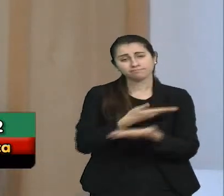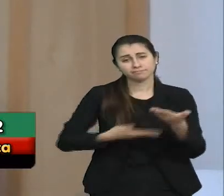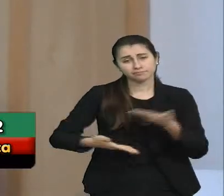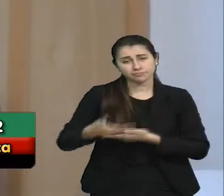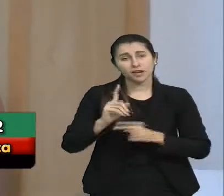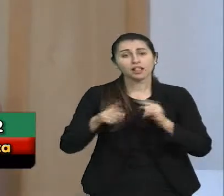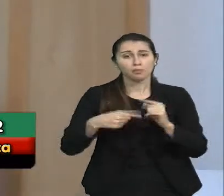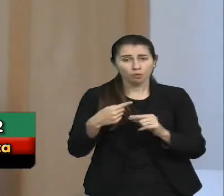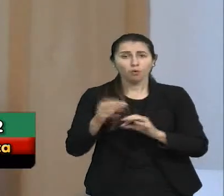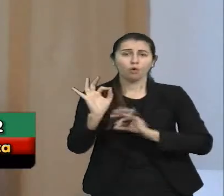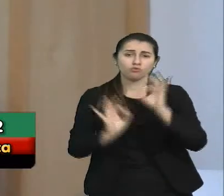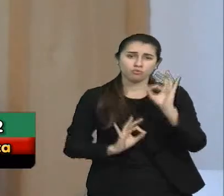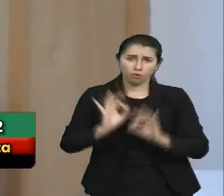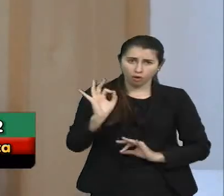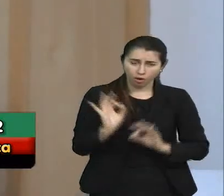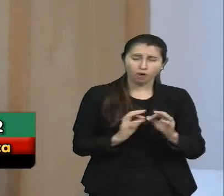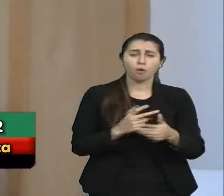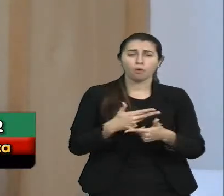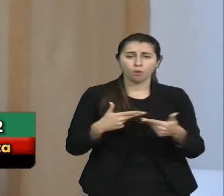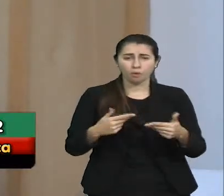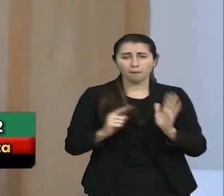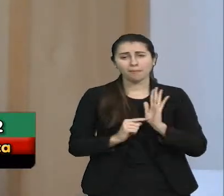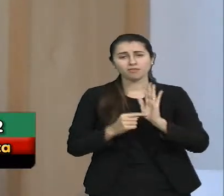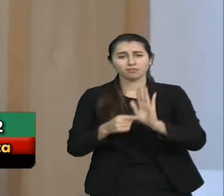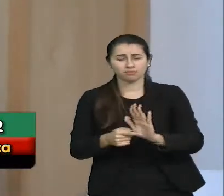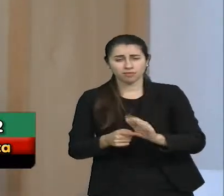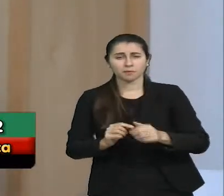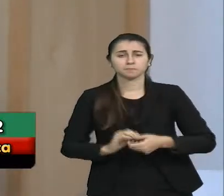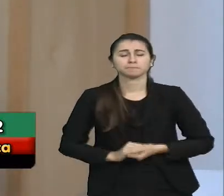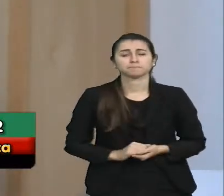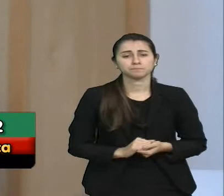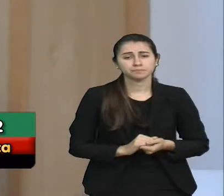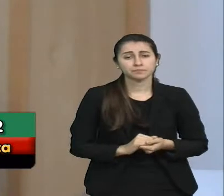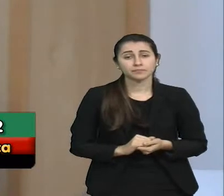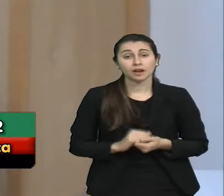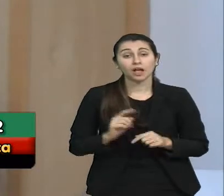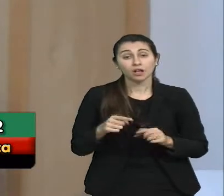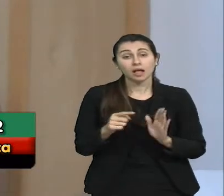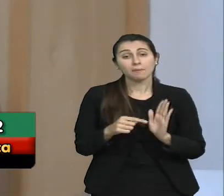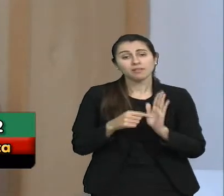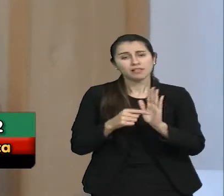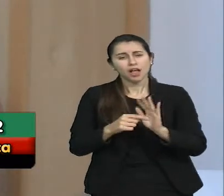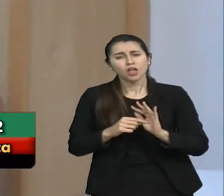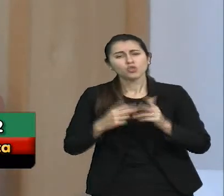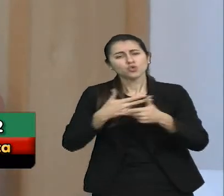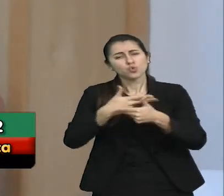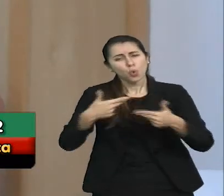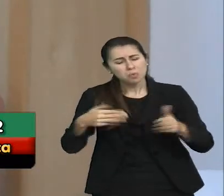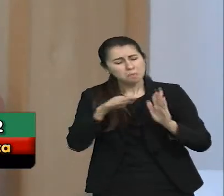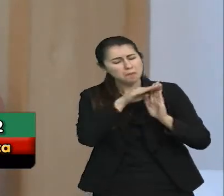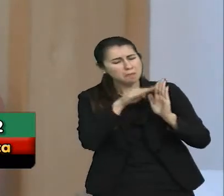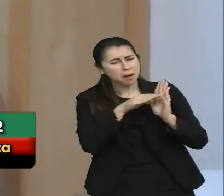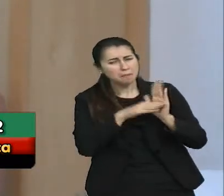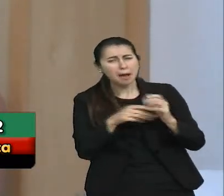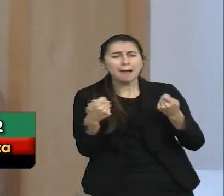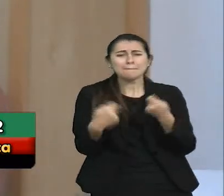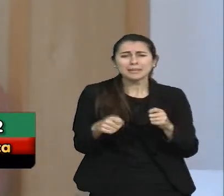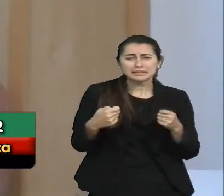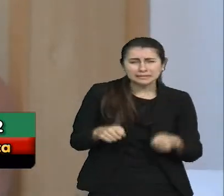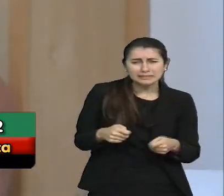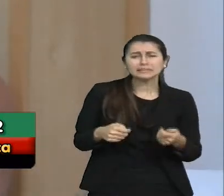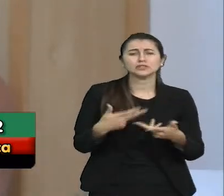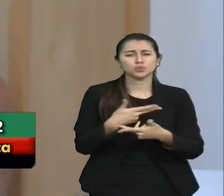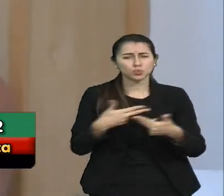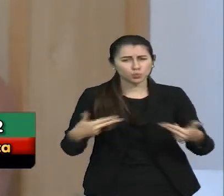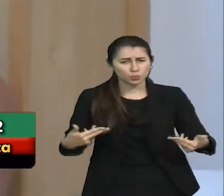apresentado na audiência pública aqui nessa casa, no dia 19, onde nós apresentaremos todas as demandas por eles indicadas. Então, é um relatório que nós